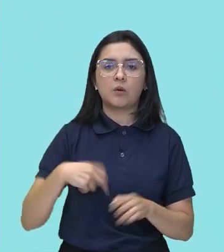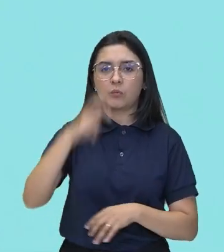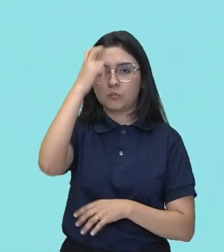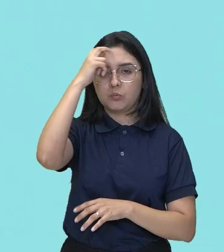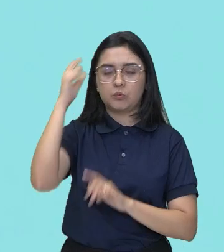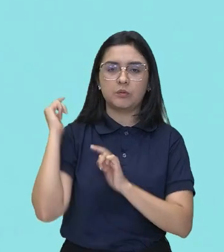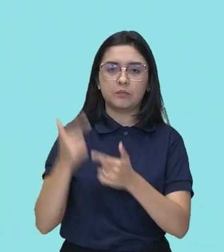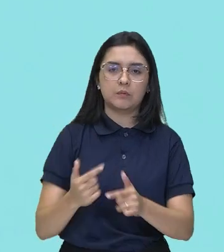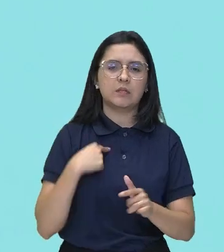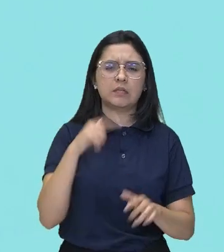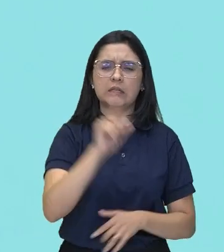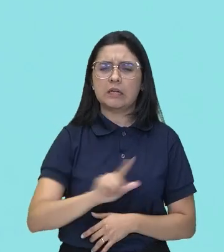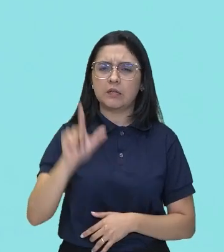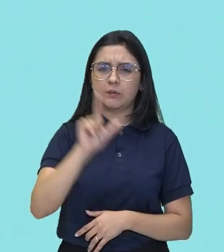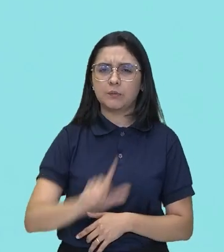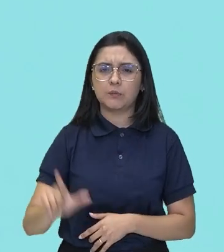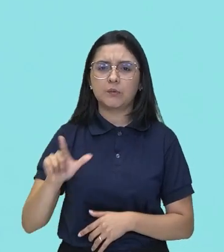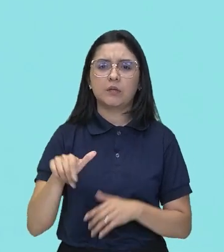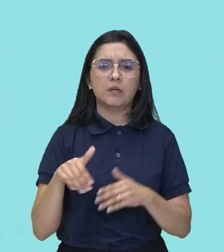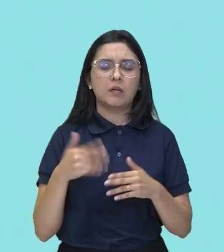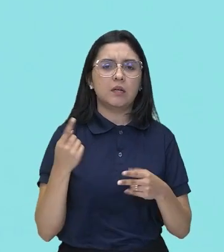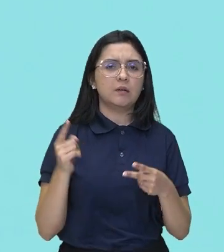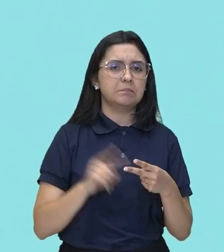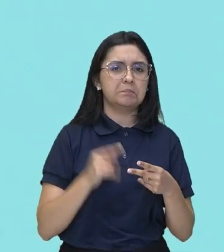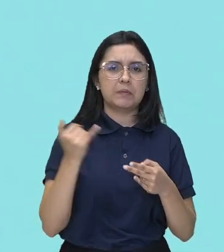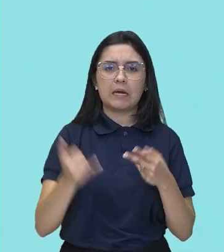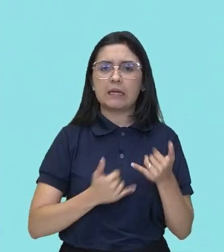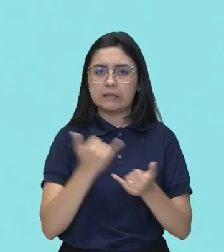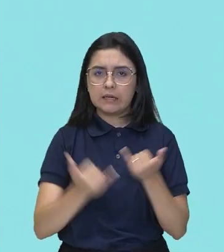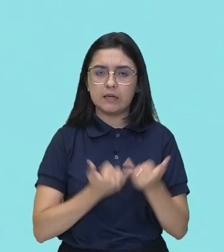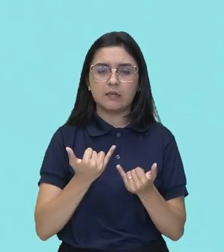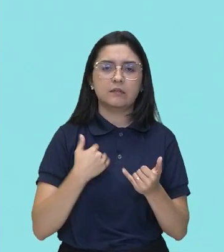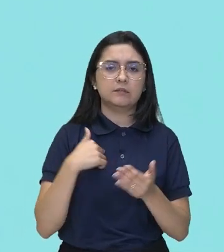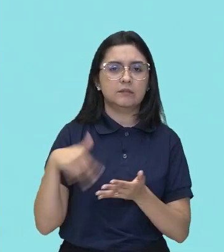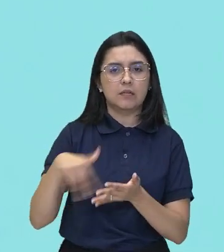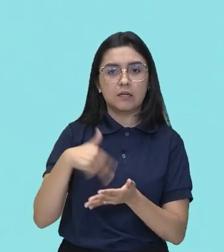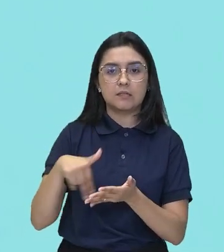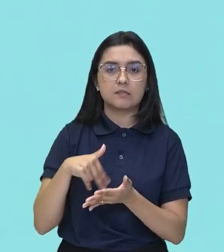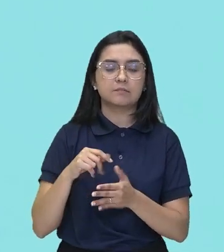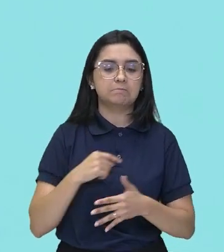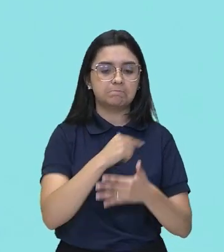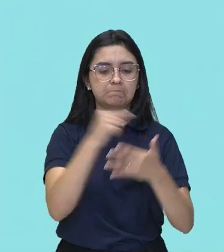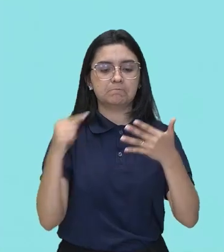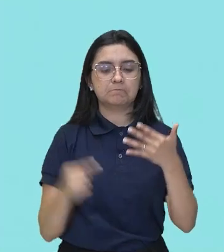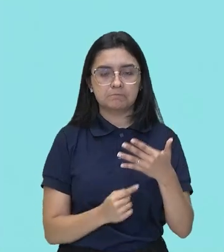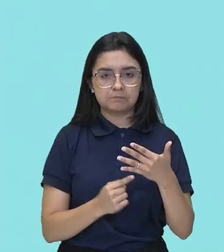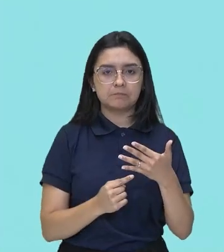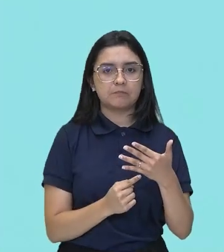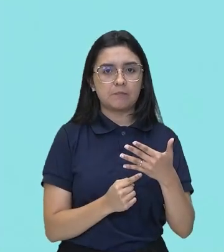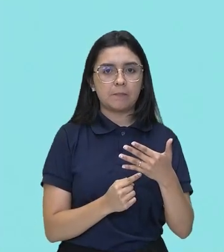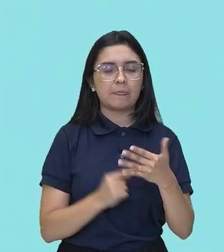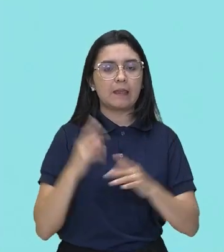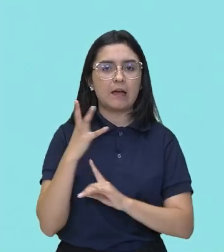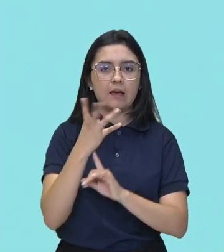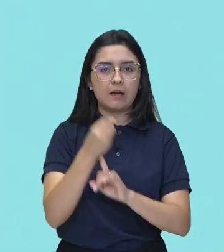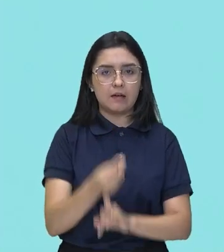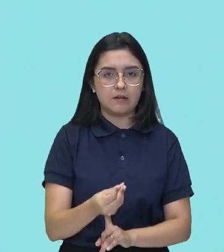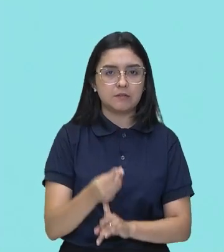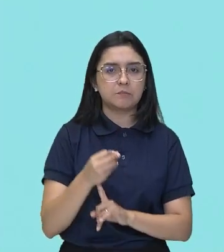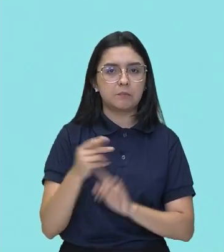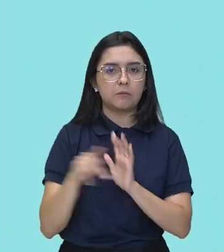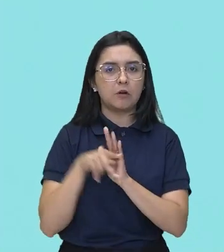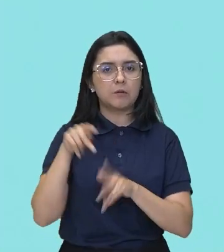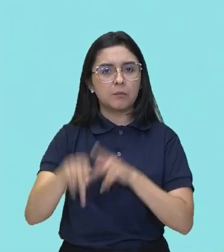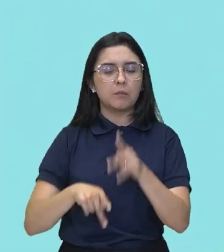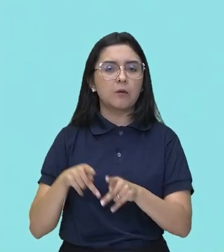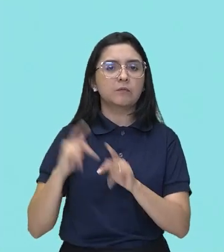sobre literatura, a gente falou sobre brincadeiras, a gente falou sobre dança. Então, são esses elementos, essa arte popular, eles